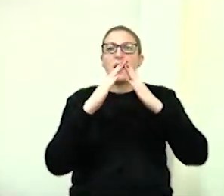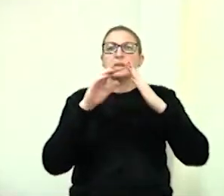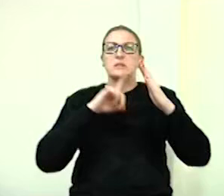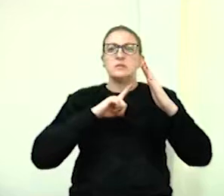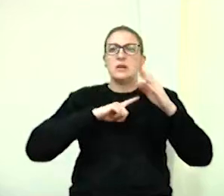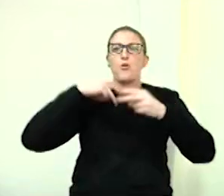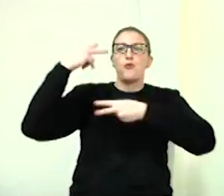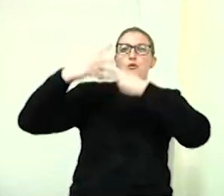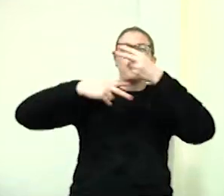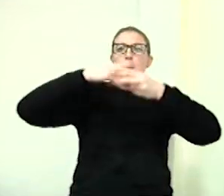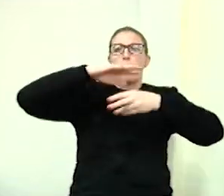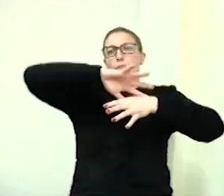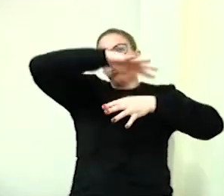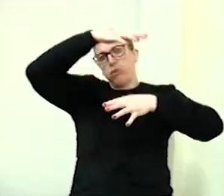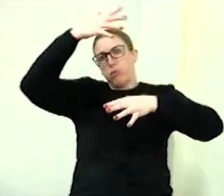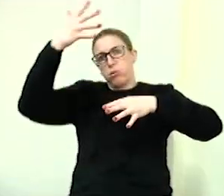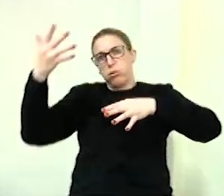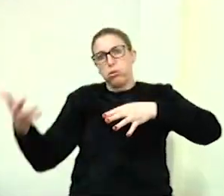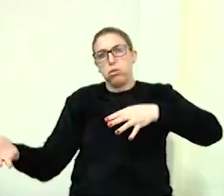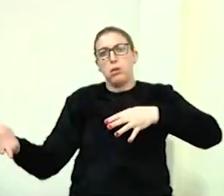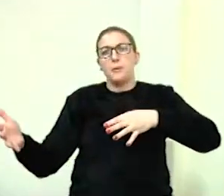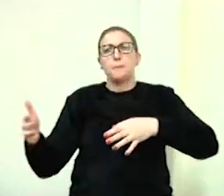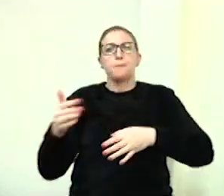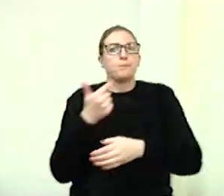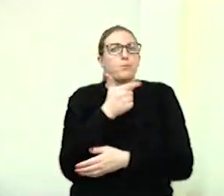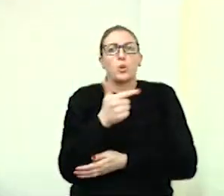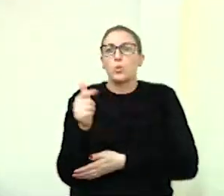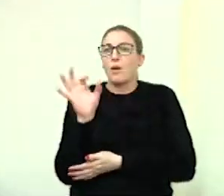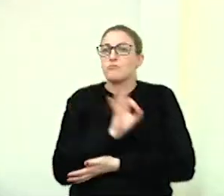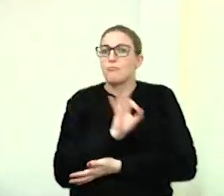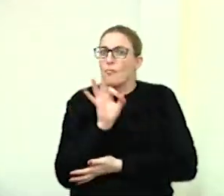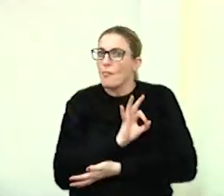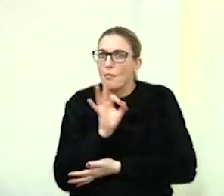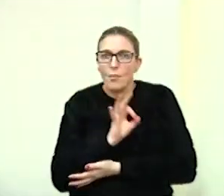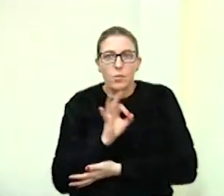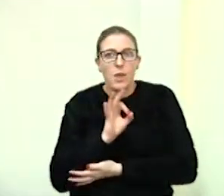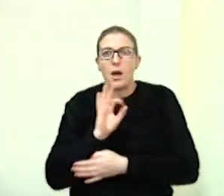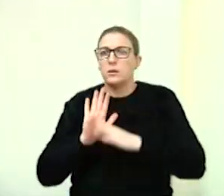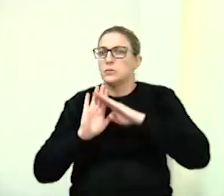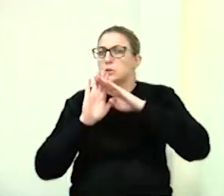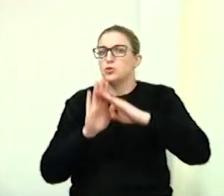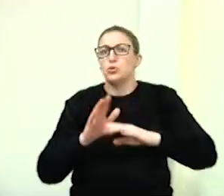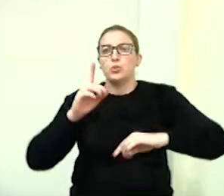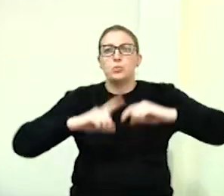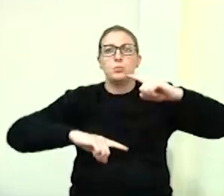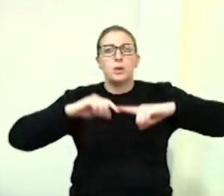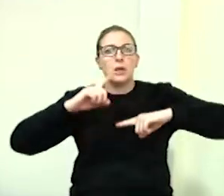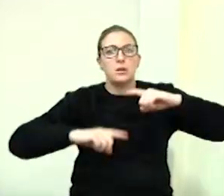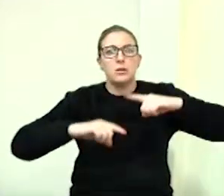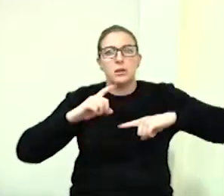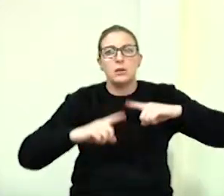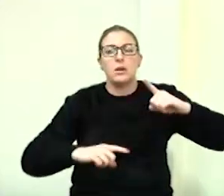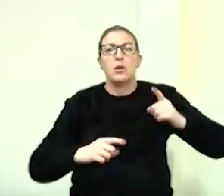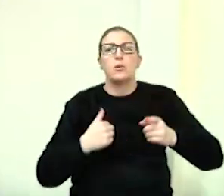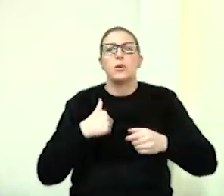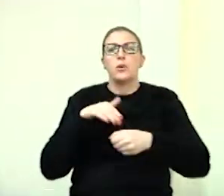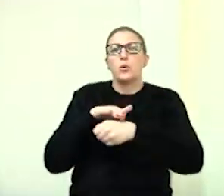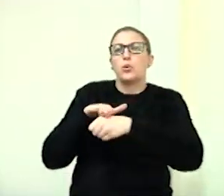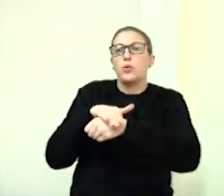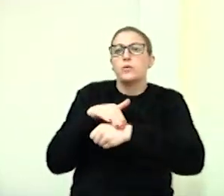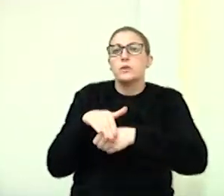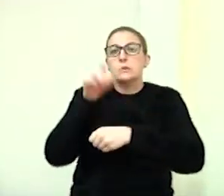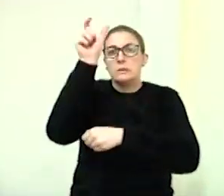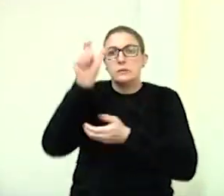tem, não tem nem lona. E eu, conversando com a secretária e com o pessoal que trabalha lá, disse que muita vontade tem, mas não tem